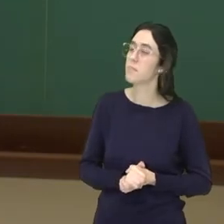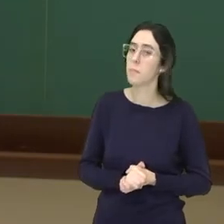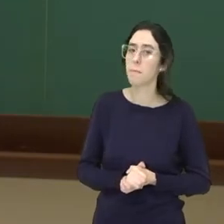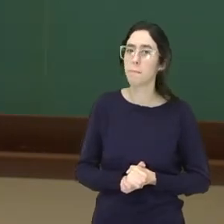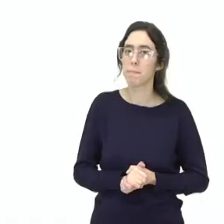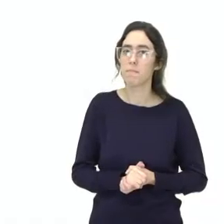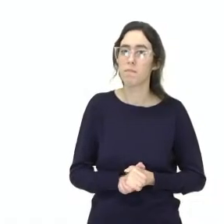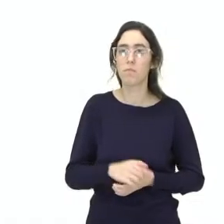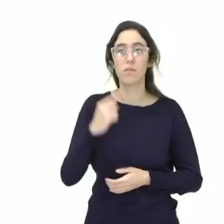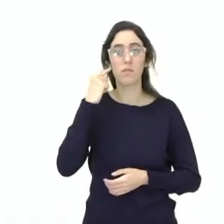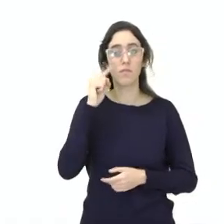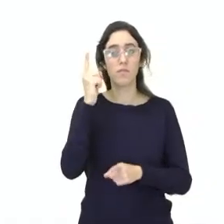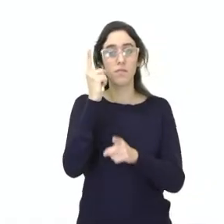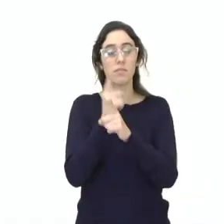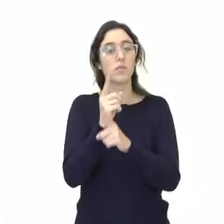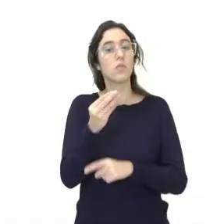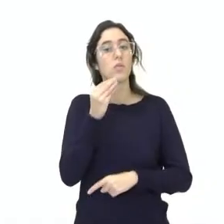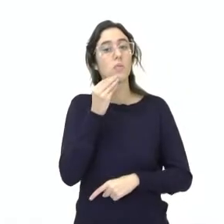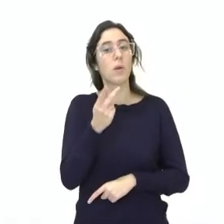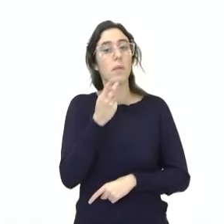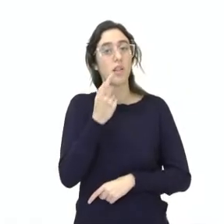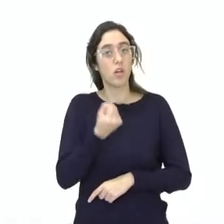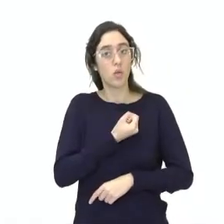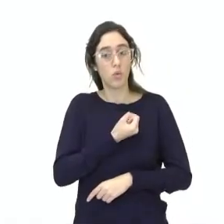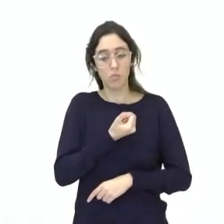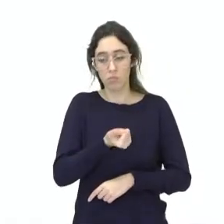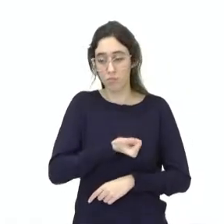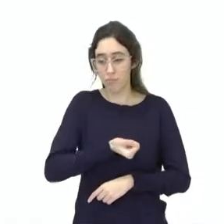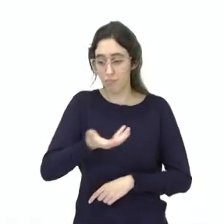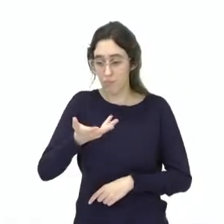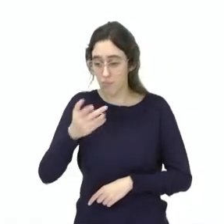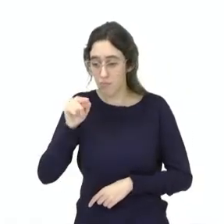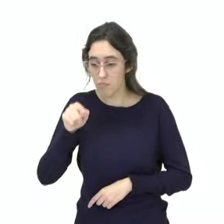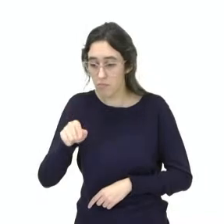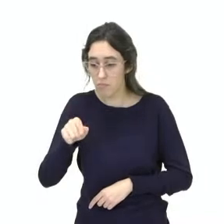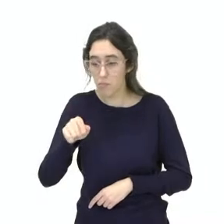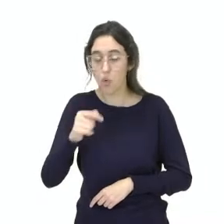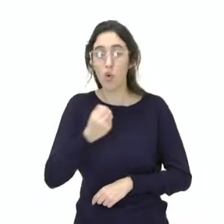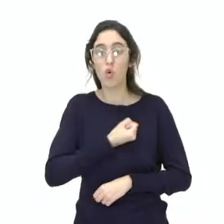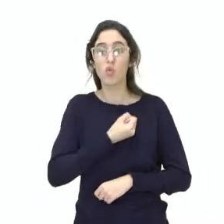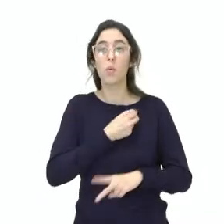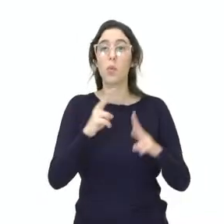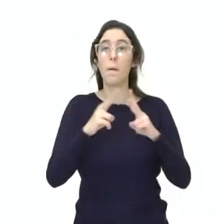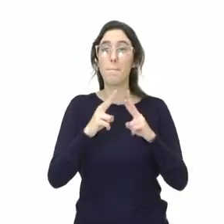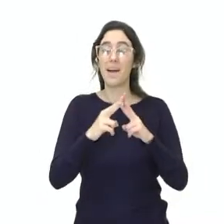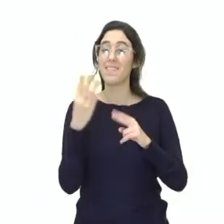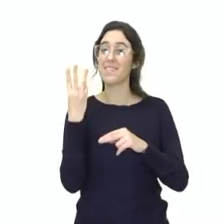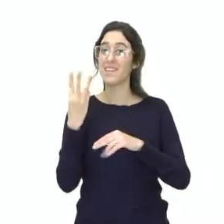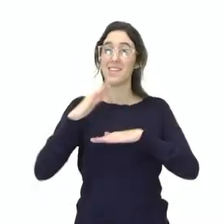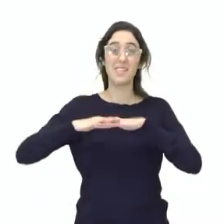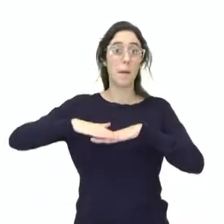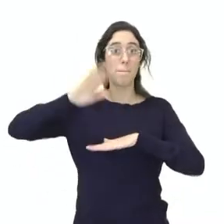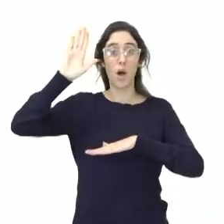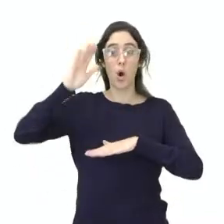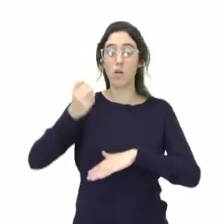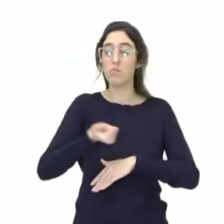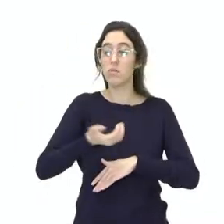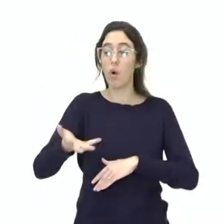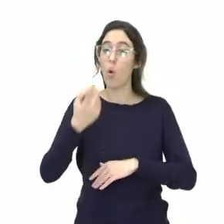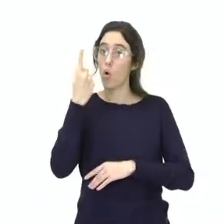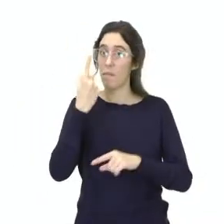Então, determine a probabilidade de um número da face superior do dado ser um número par e maior que 3 ao lançá-lo uma única